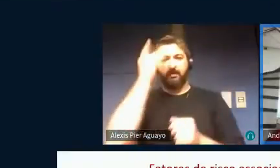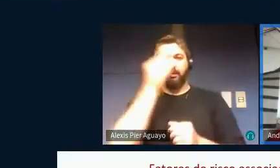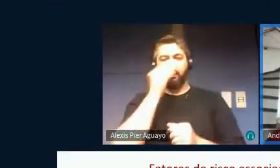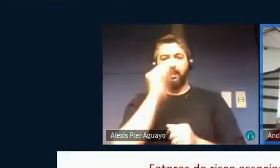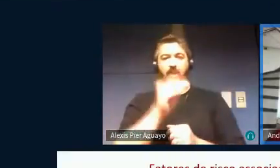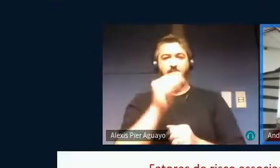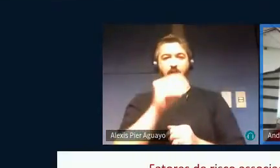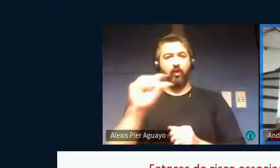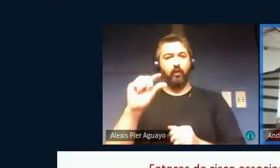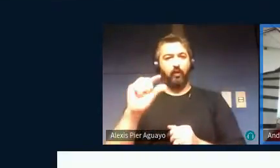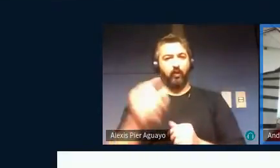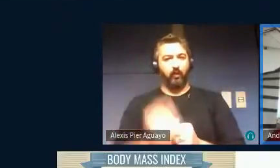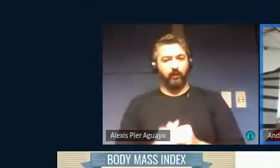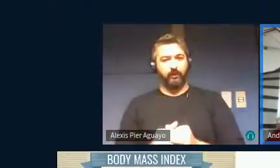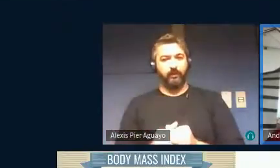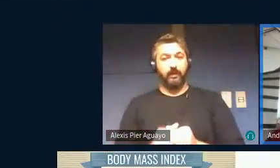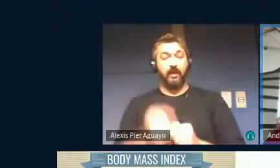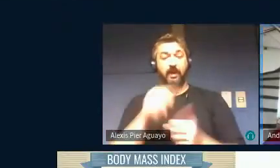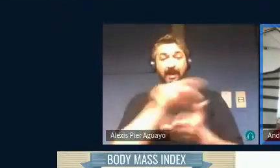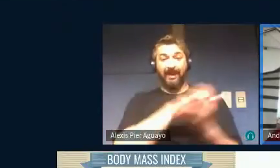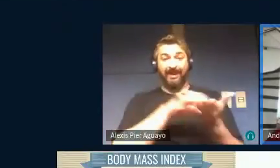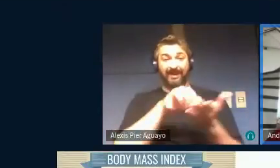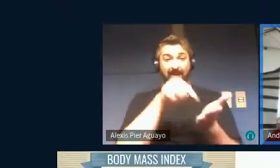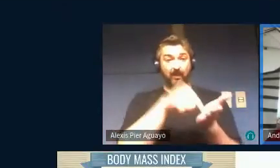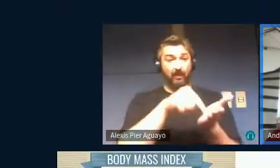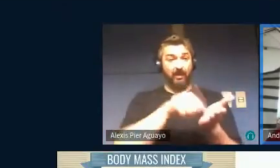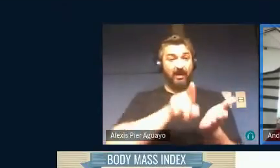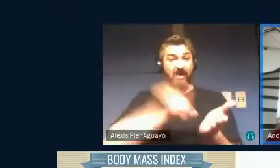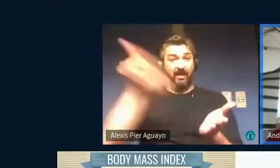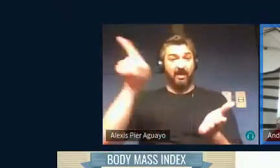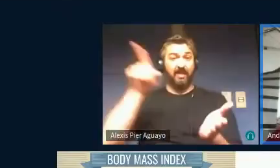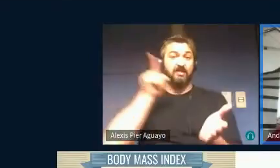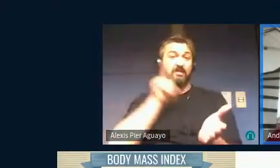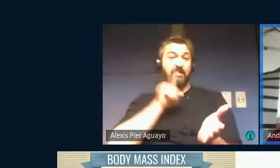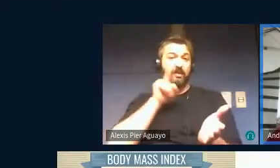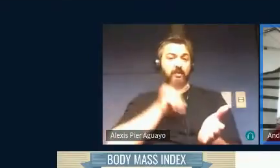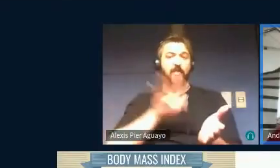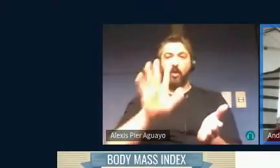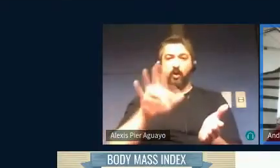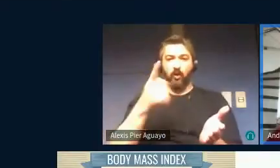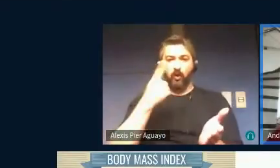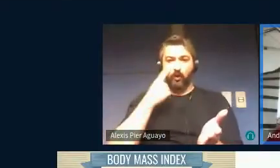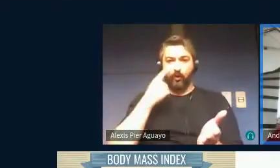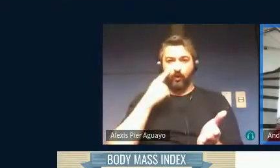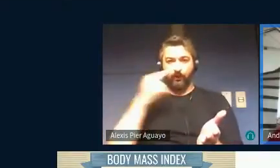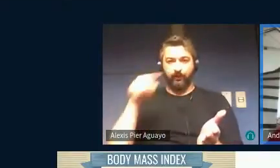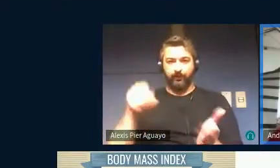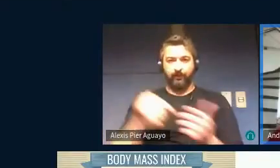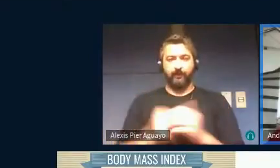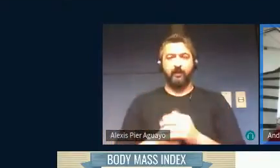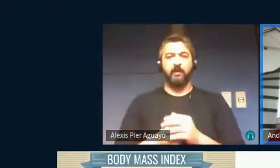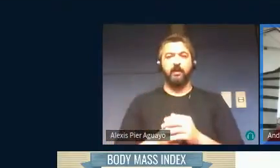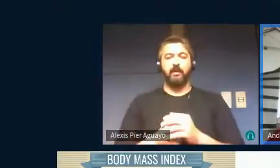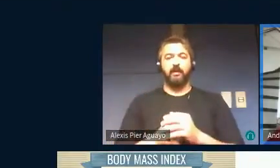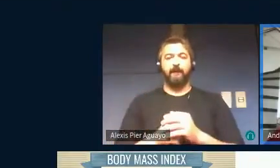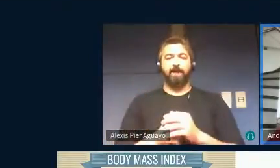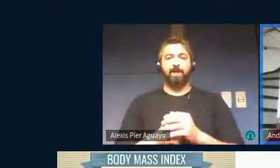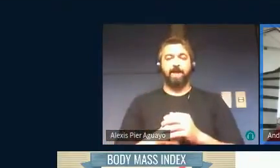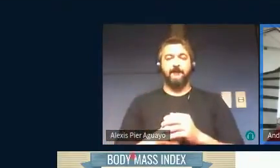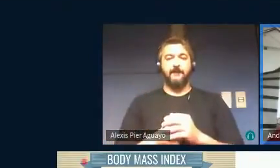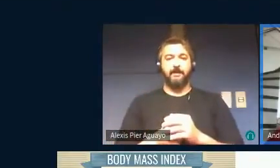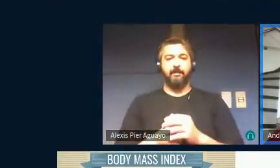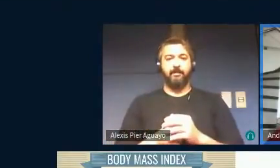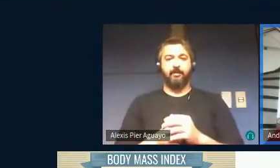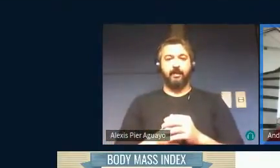aqui são os dados dos Estados Unidos. Depois, nós temos aqui, antes de eu apresentar os dados do estudo da França, só para